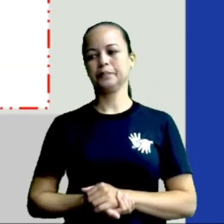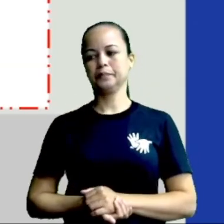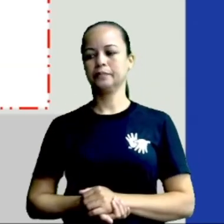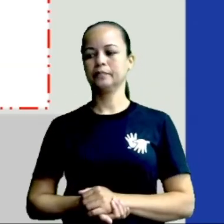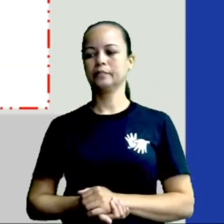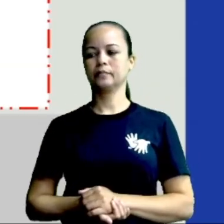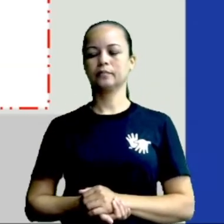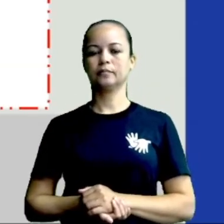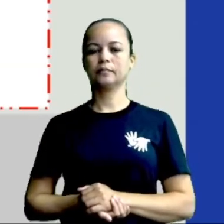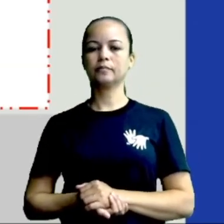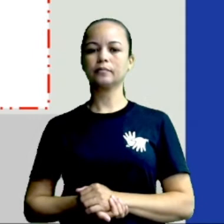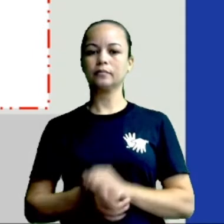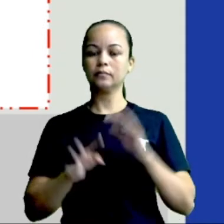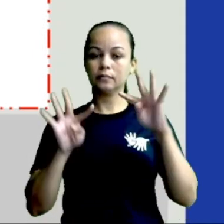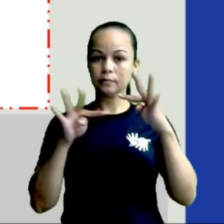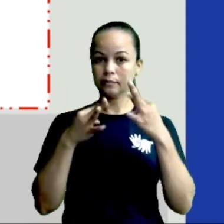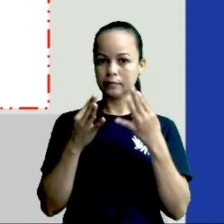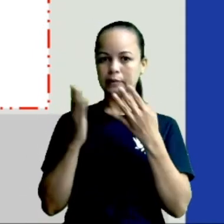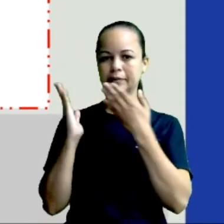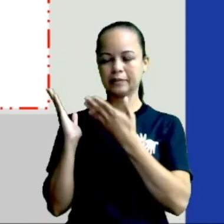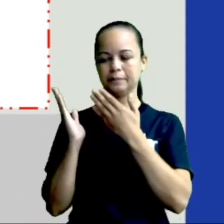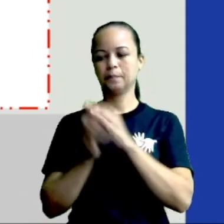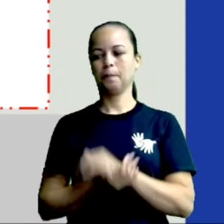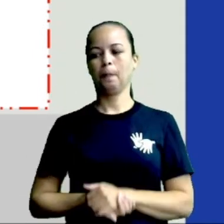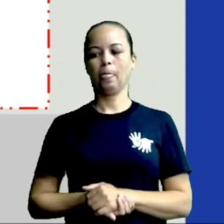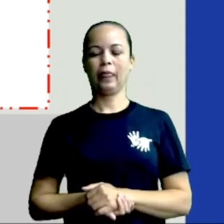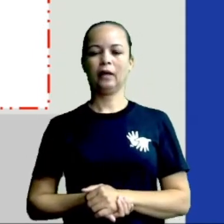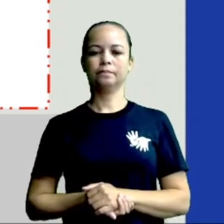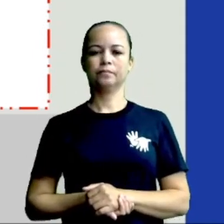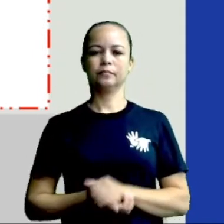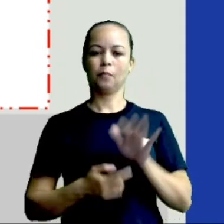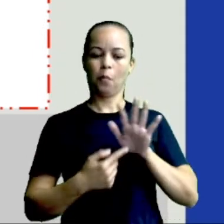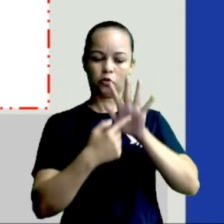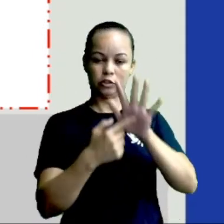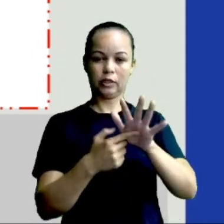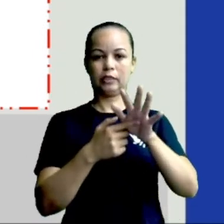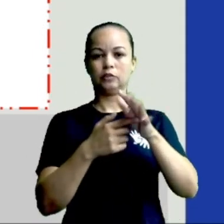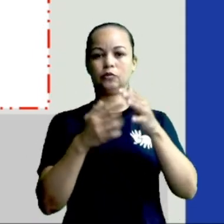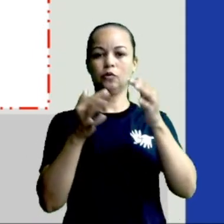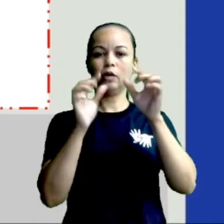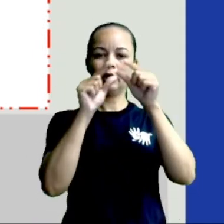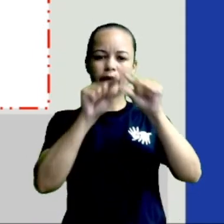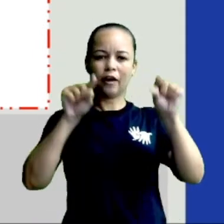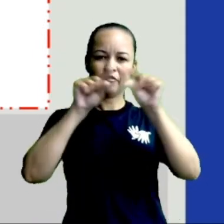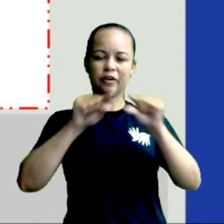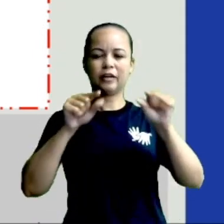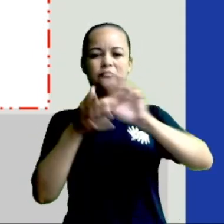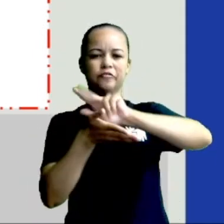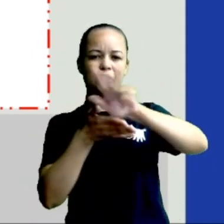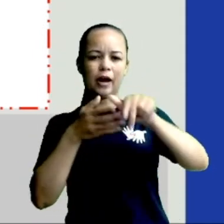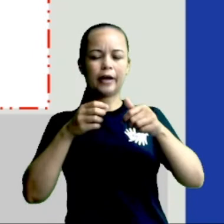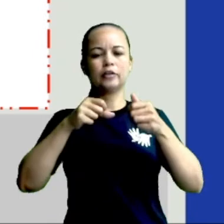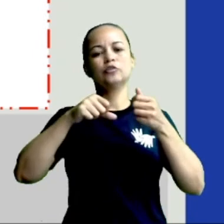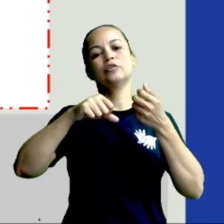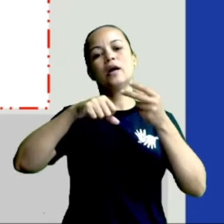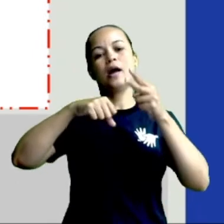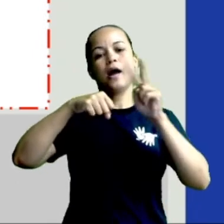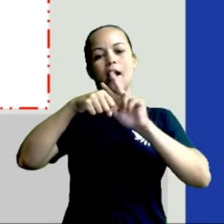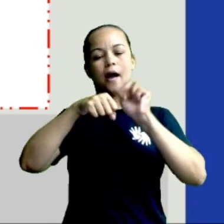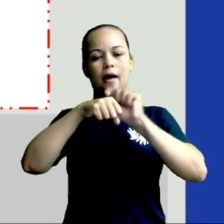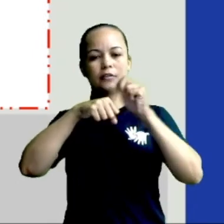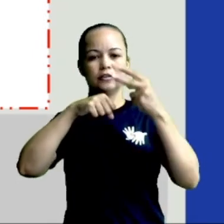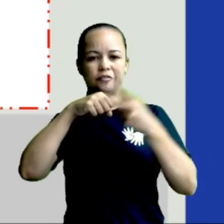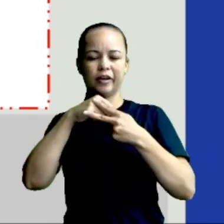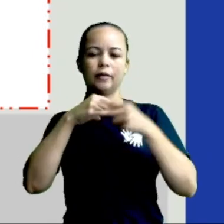Vamos seguir. Atenção, hein, galerinha? Ó, aparecendo na frase vários advérbios terminados em mente, só o último